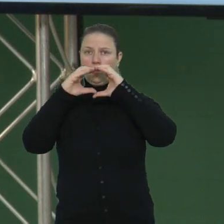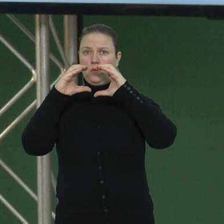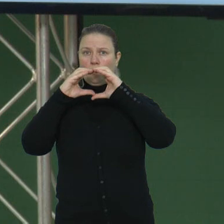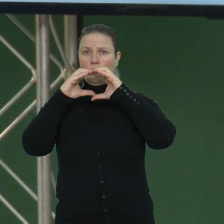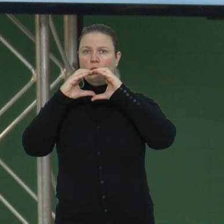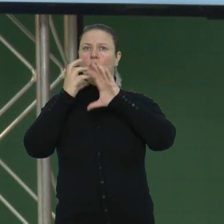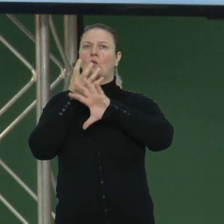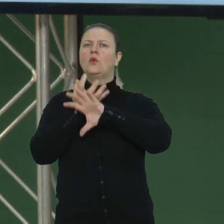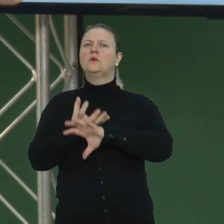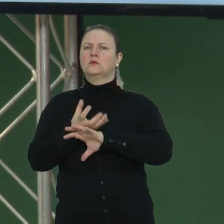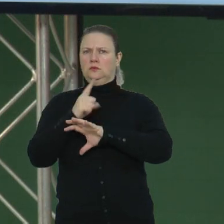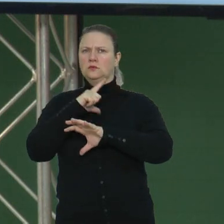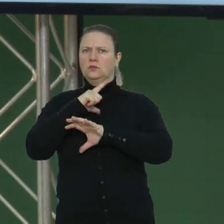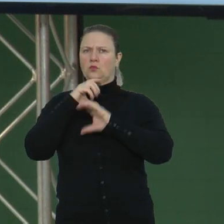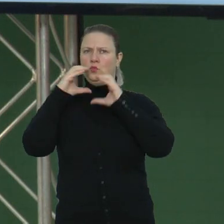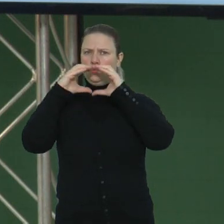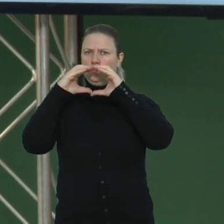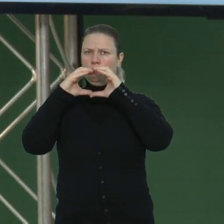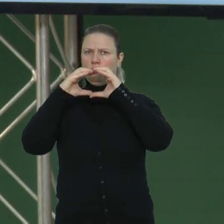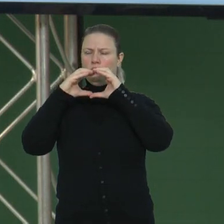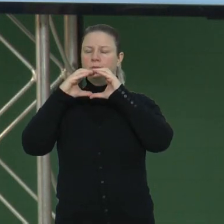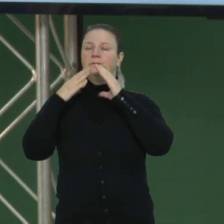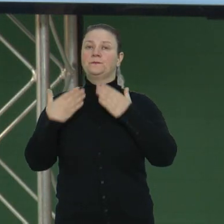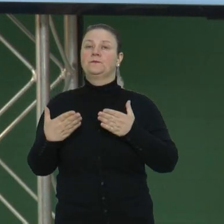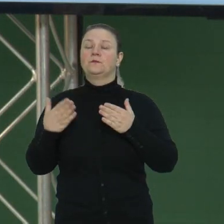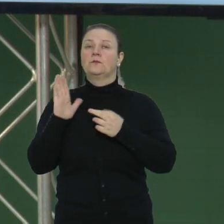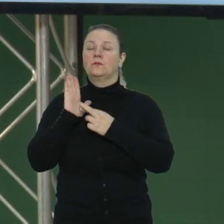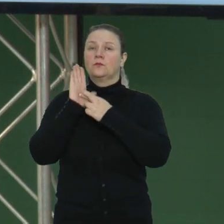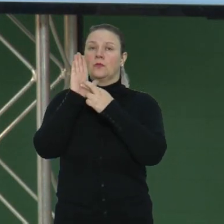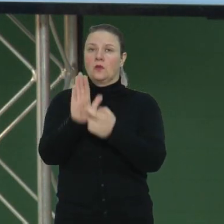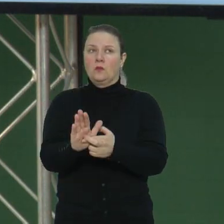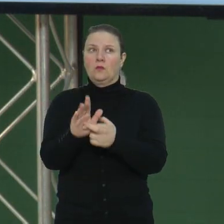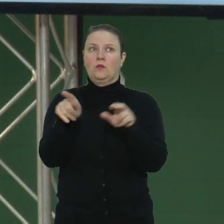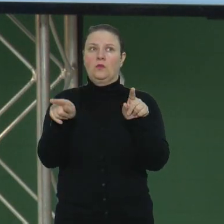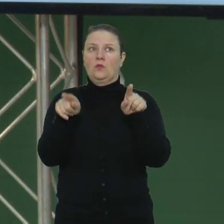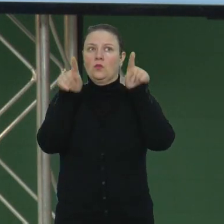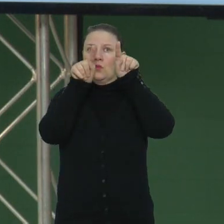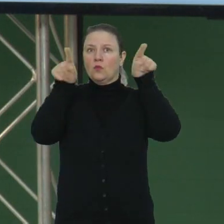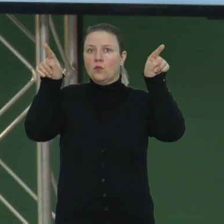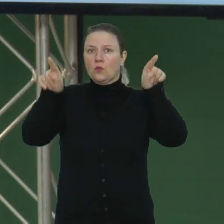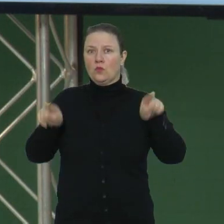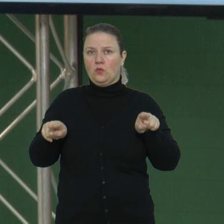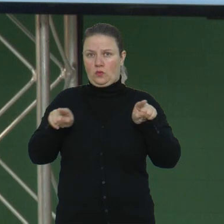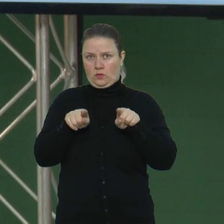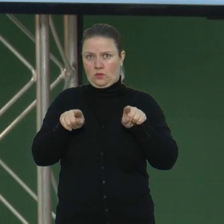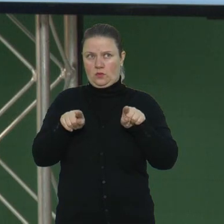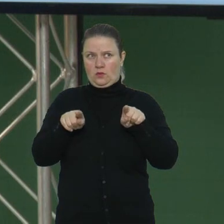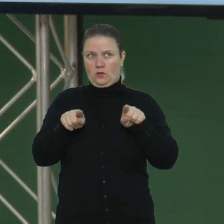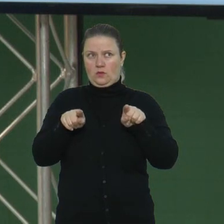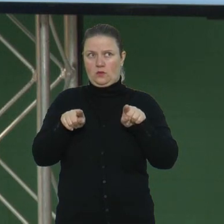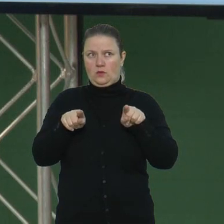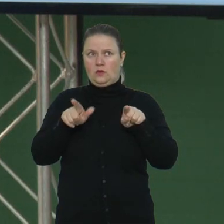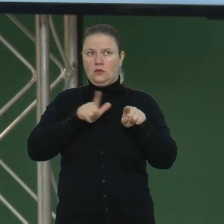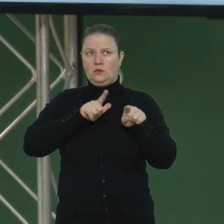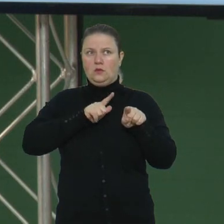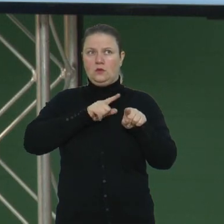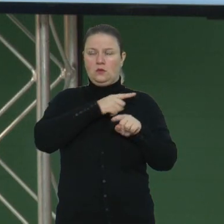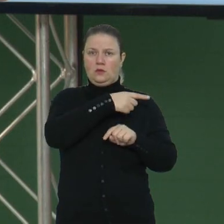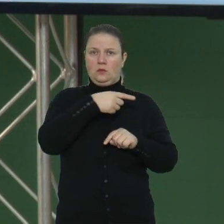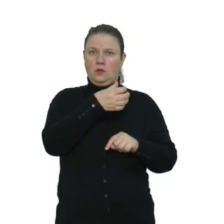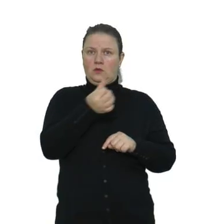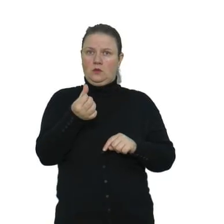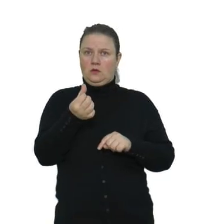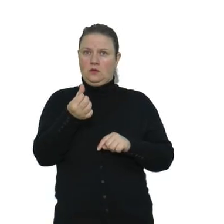E representando aqui no meu conjunto de solução, usando o colchetes, eu verifiquei que o quê? Colchete fechado no menos 6